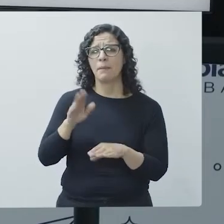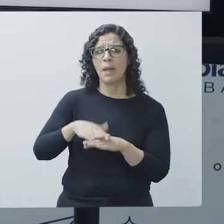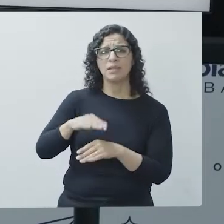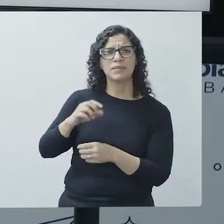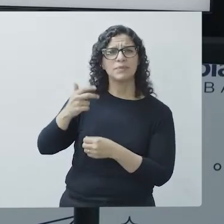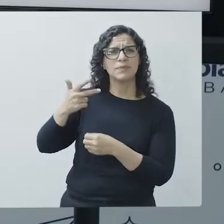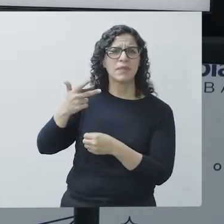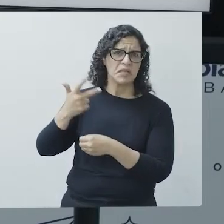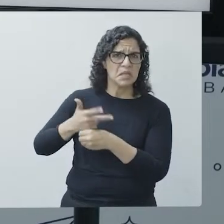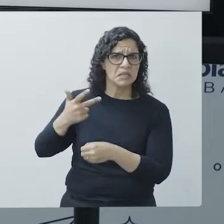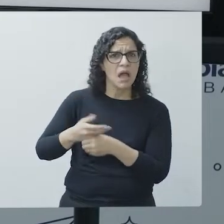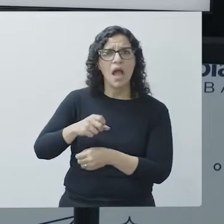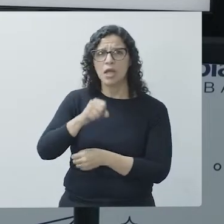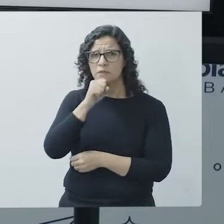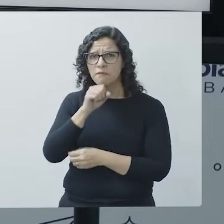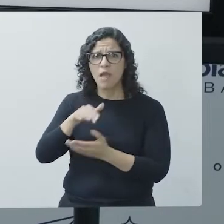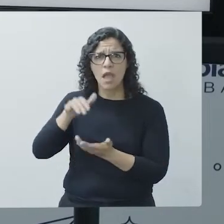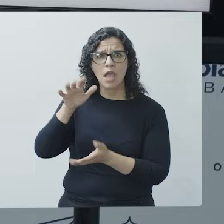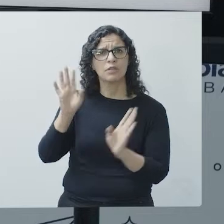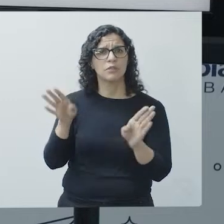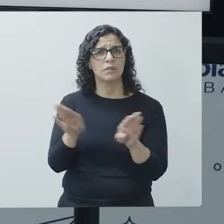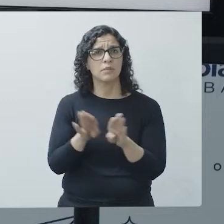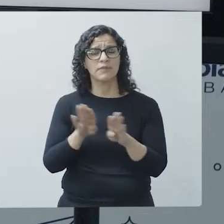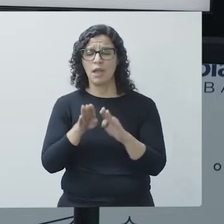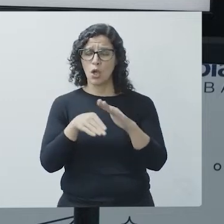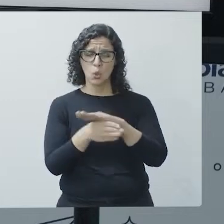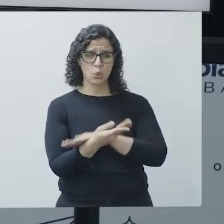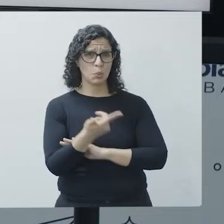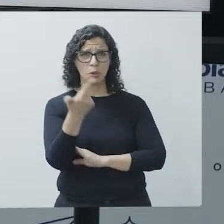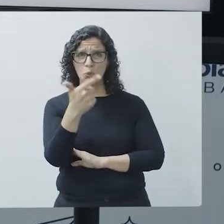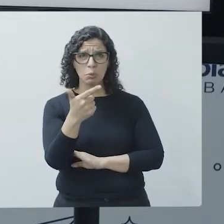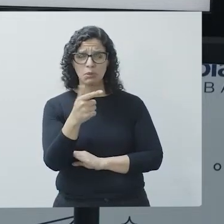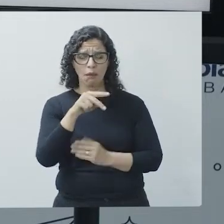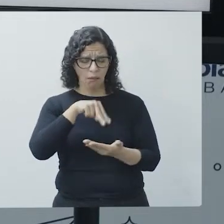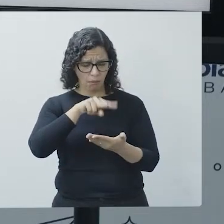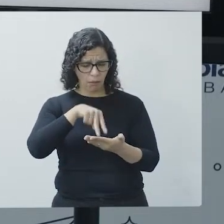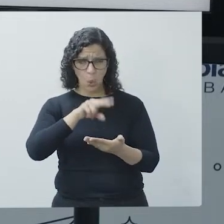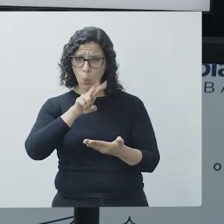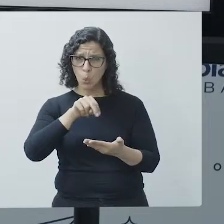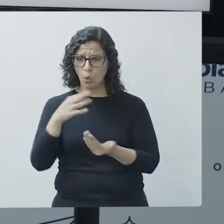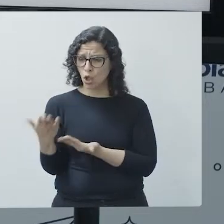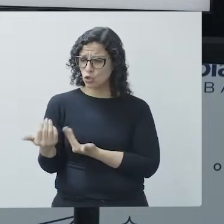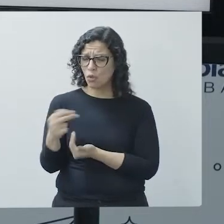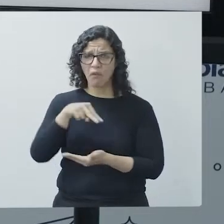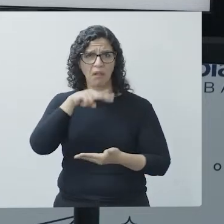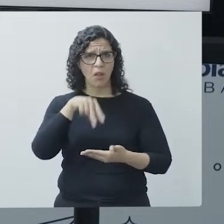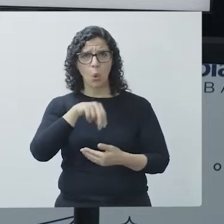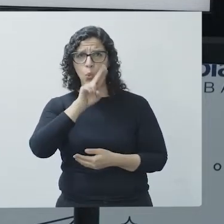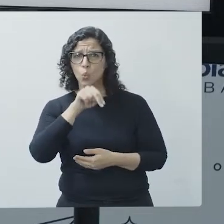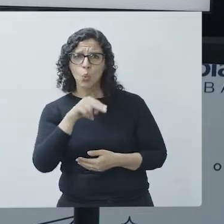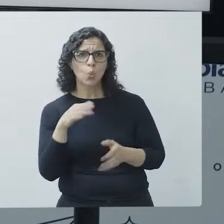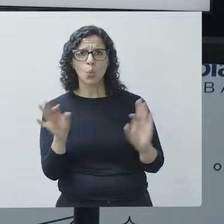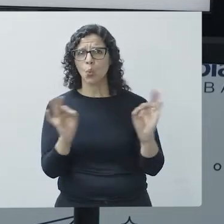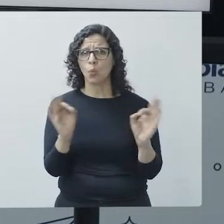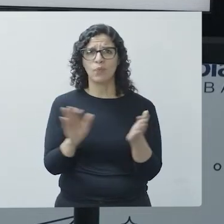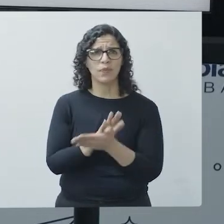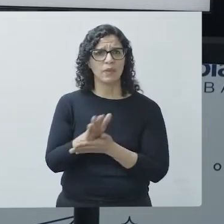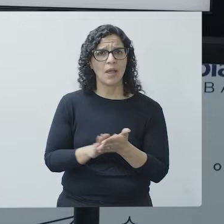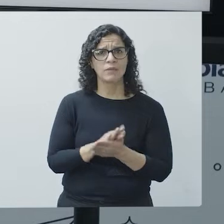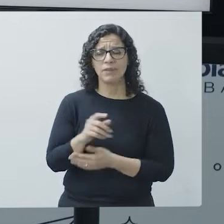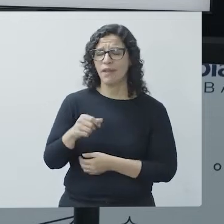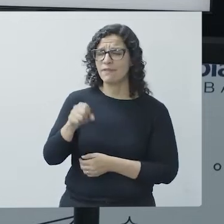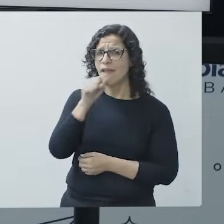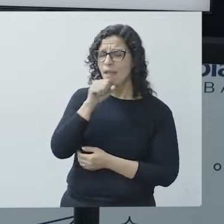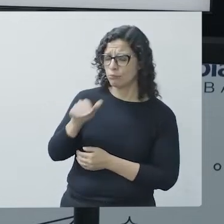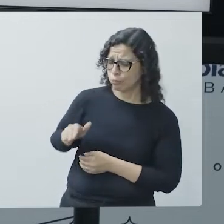avançada, como você não se habituou àquela leitura quando você era mais jovem, conforme você for